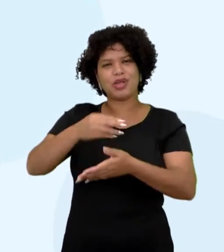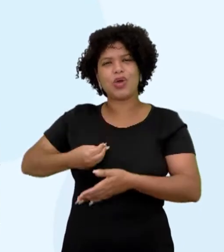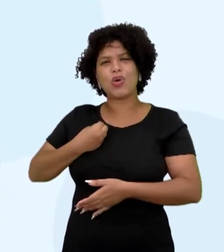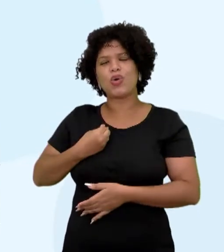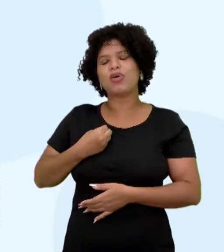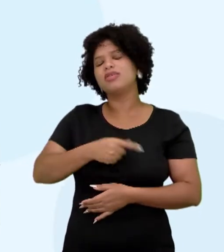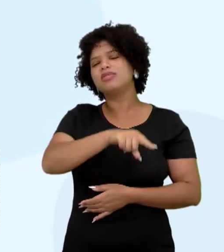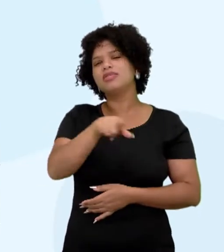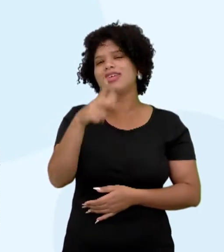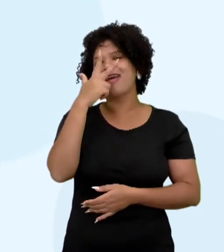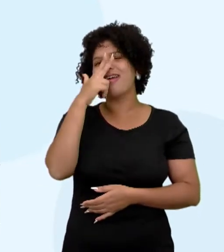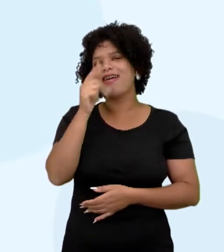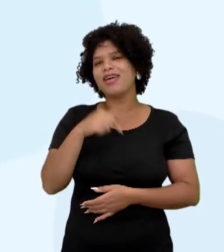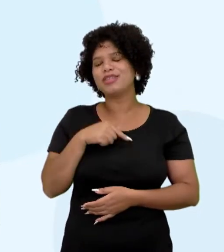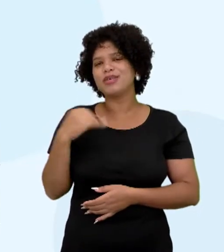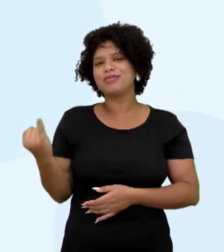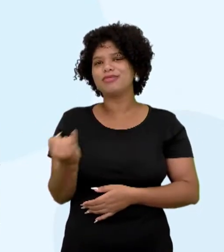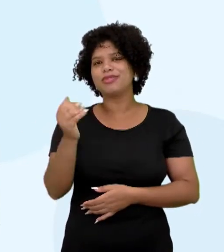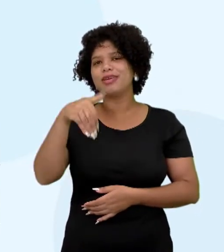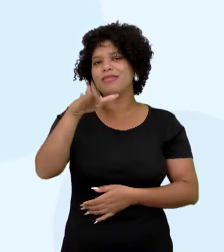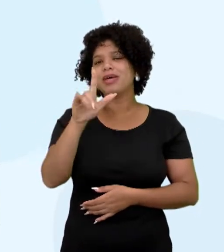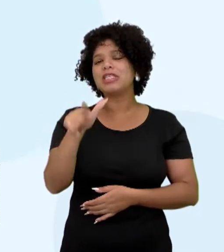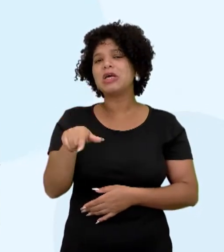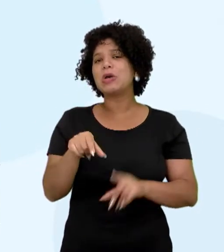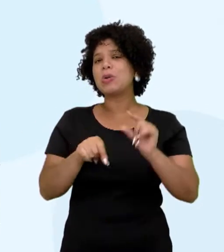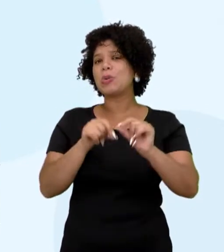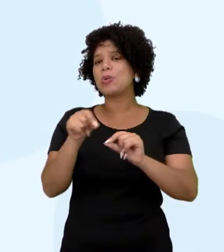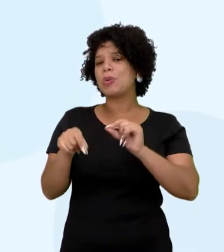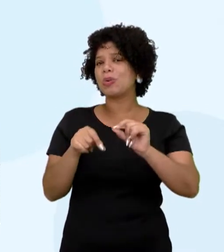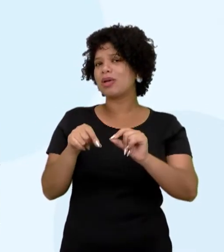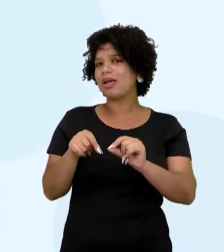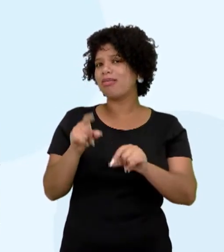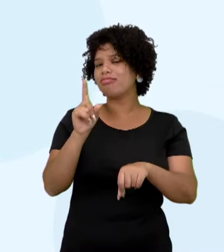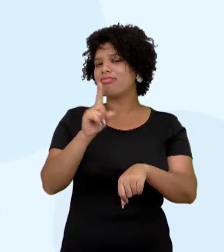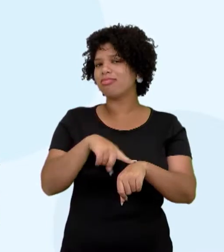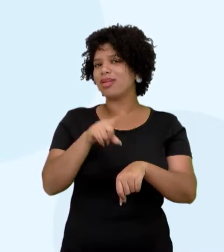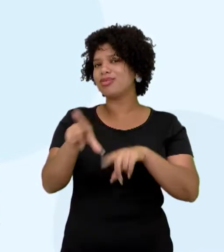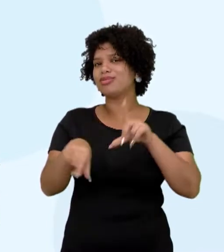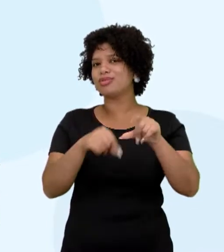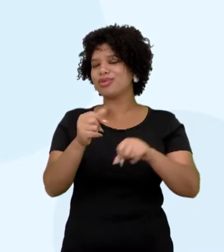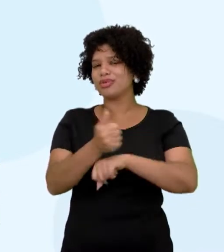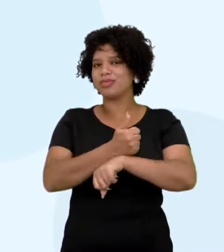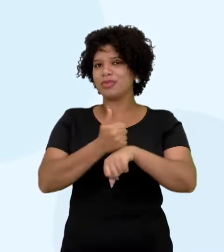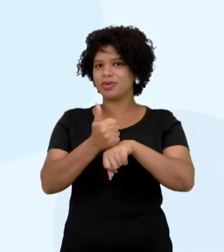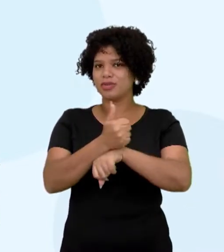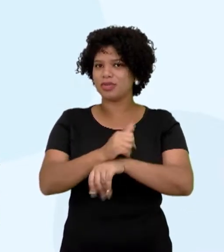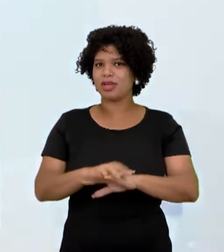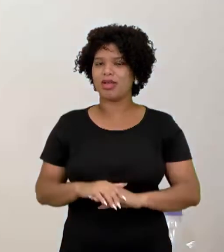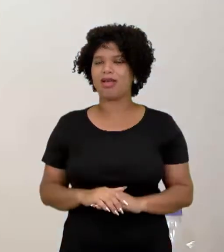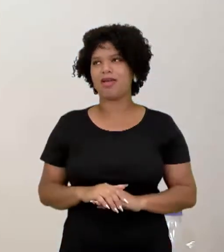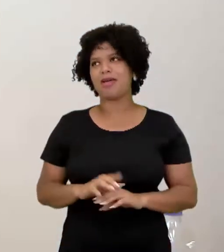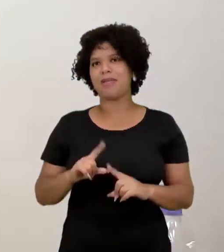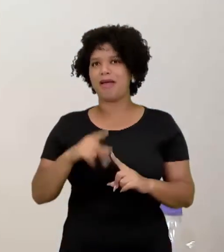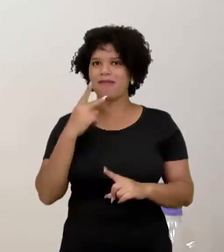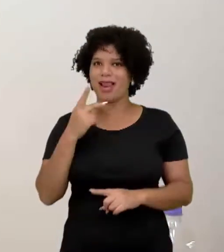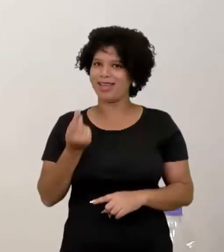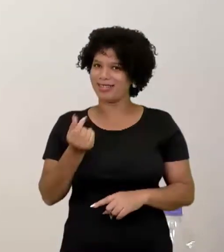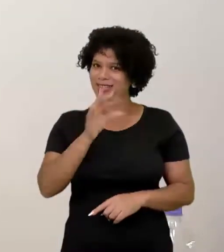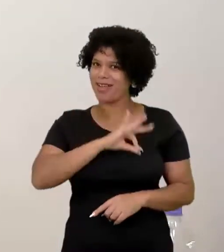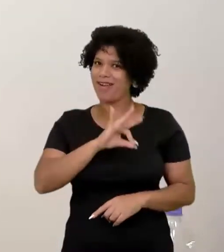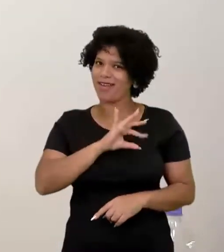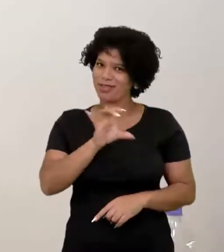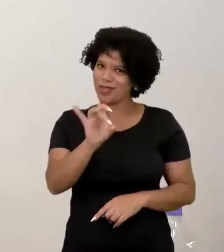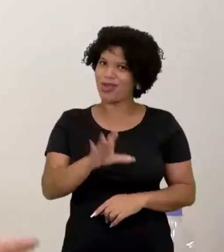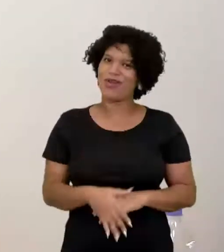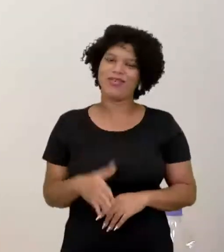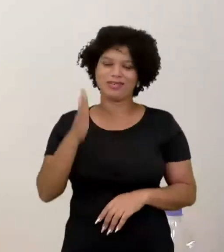o que para você é o mais importante na escolha de uma profissão? E não vale dizer o salário, o dinheiro.